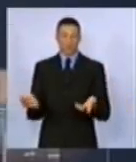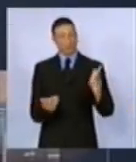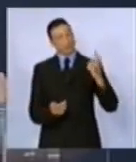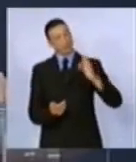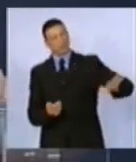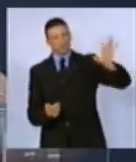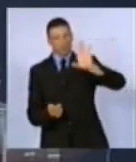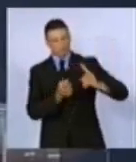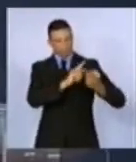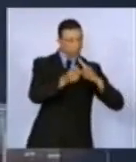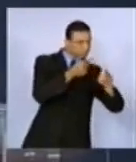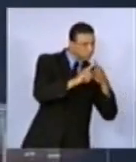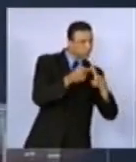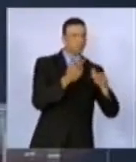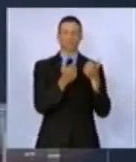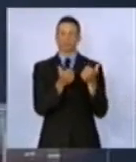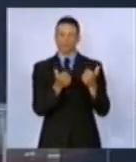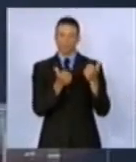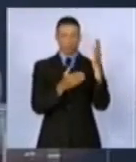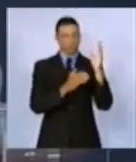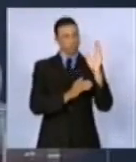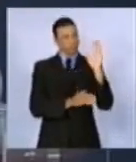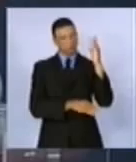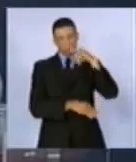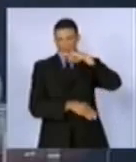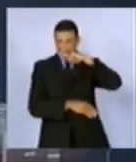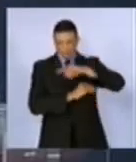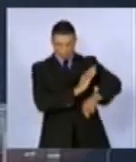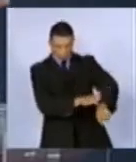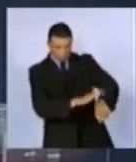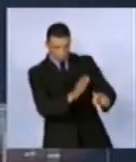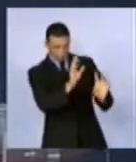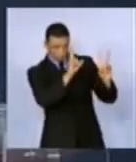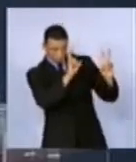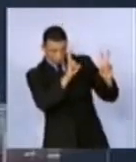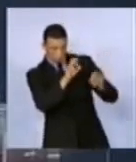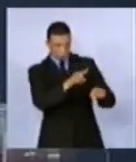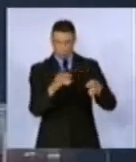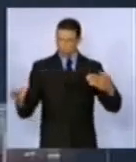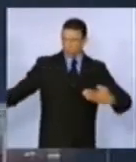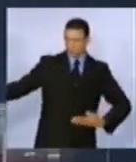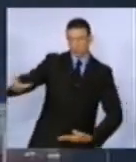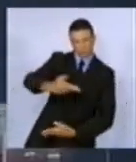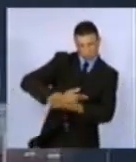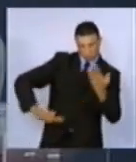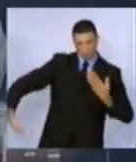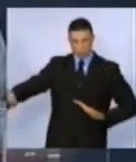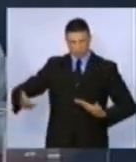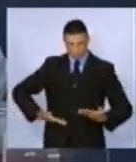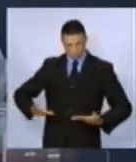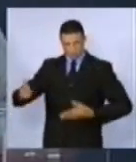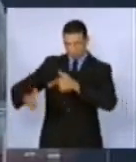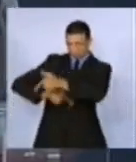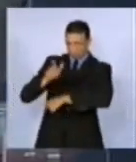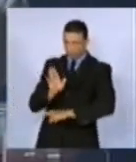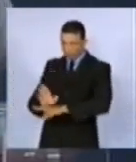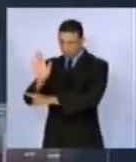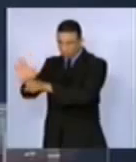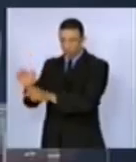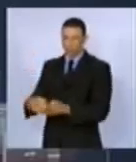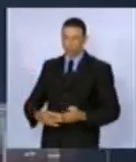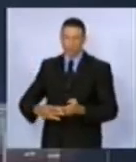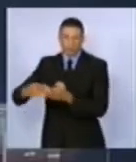de uma mesa de diálogo eh justamente melhorando A as relações trabalhistas e estamos caminhando nisso